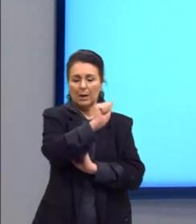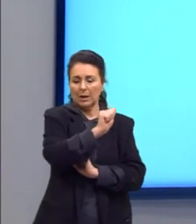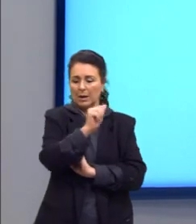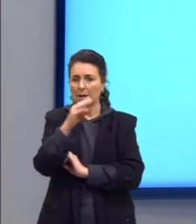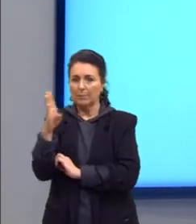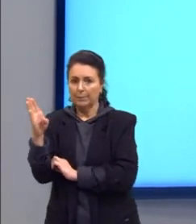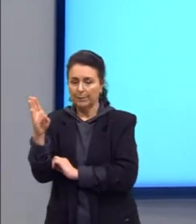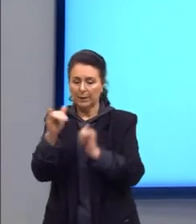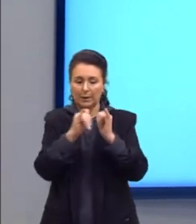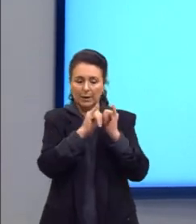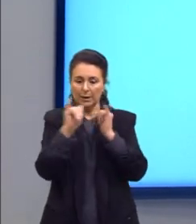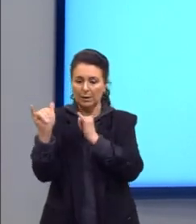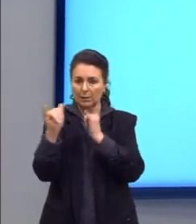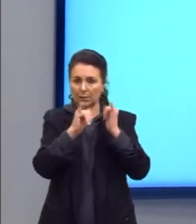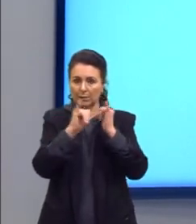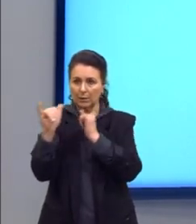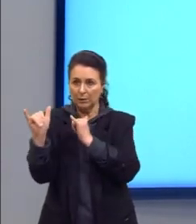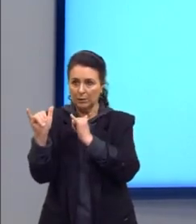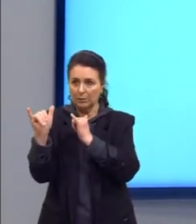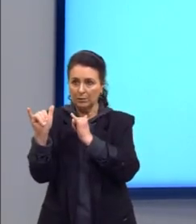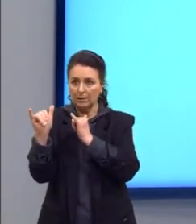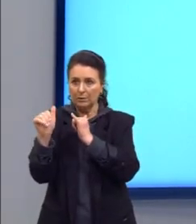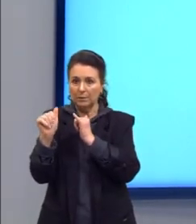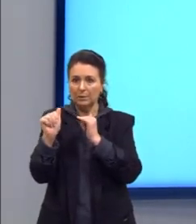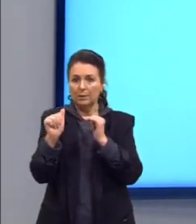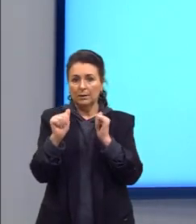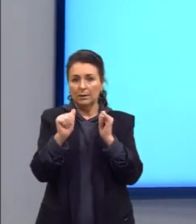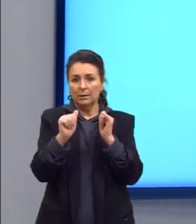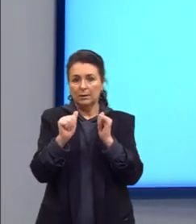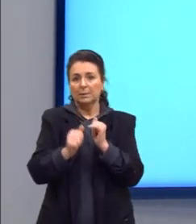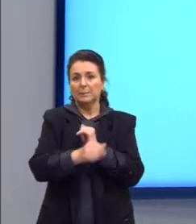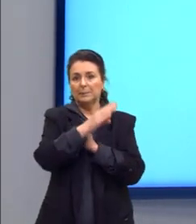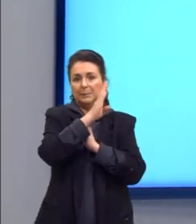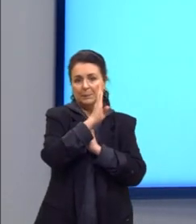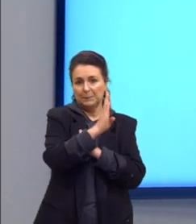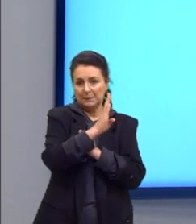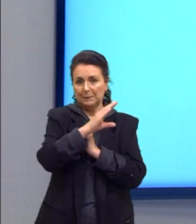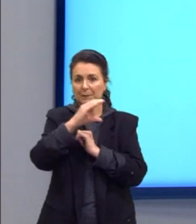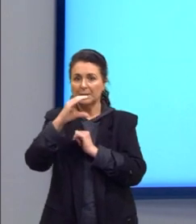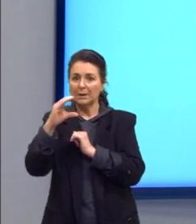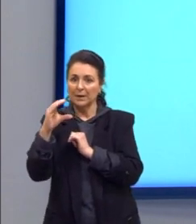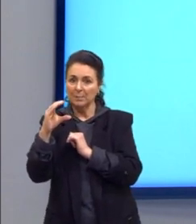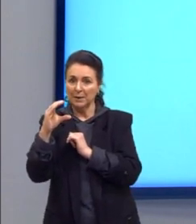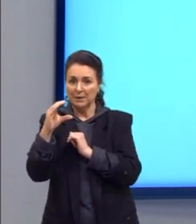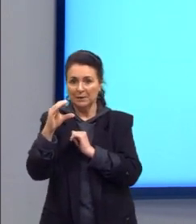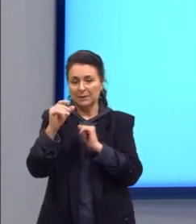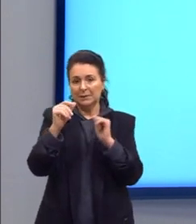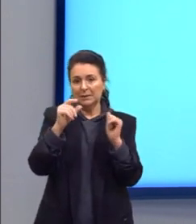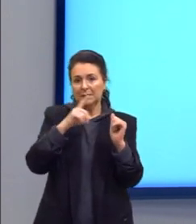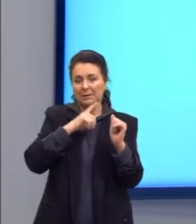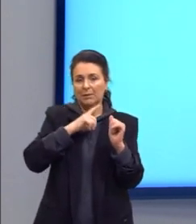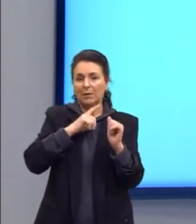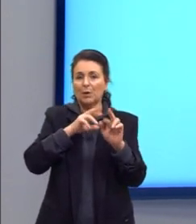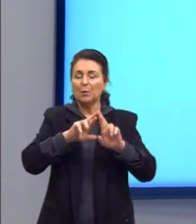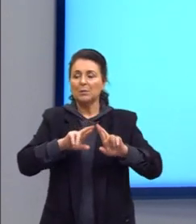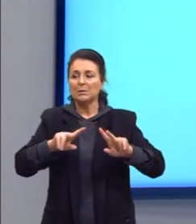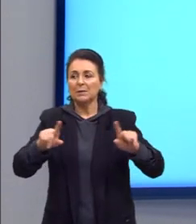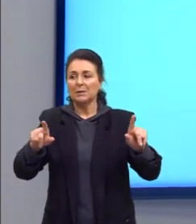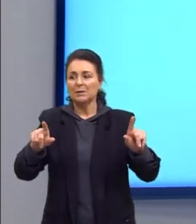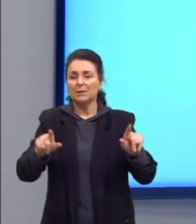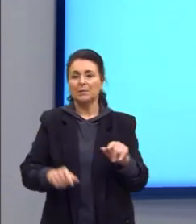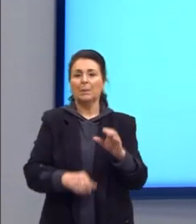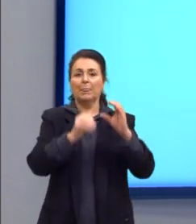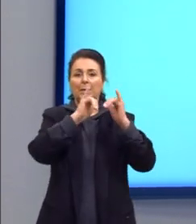a b a corrente passa daqui para cá e de e a corrente olha veja que diferente né